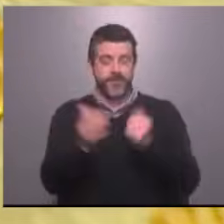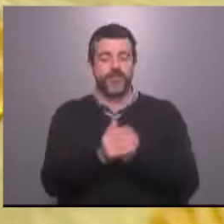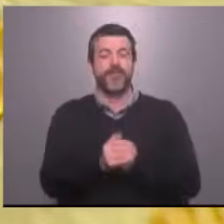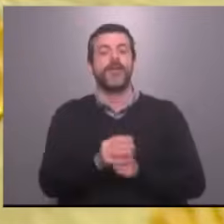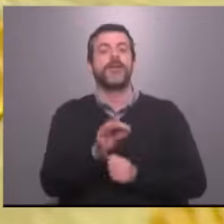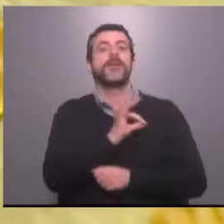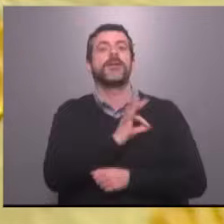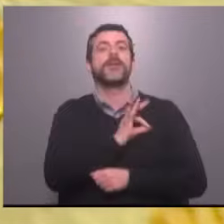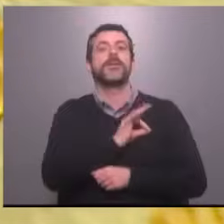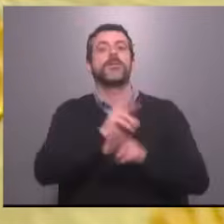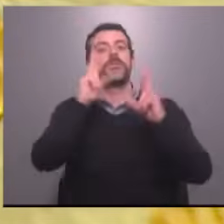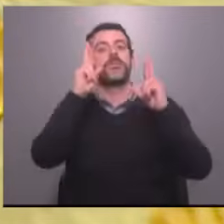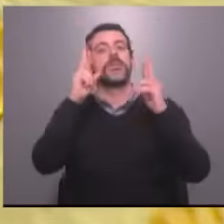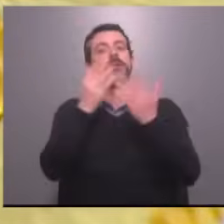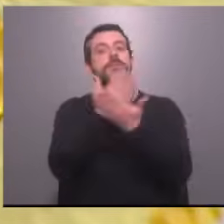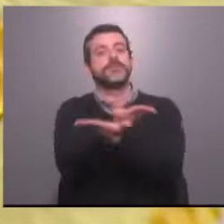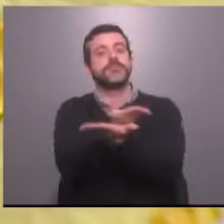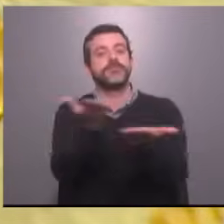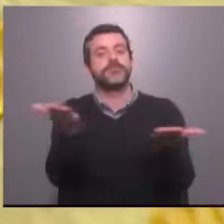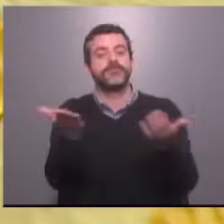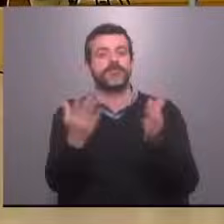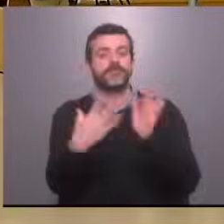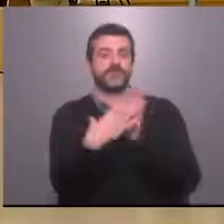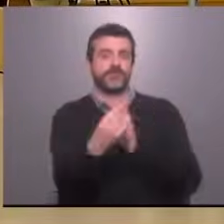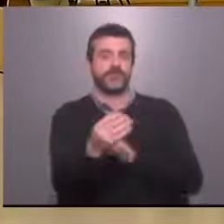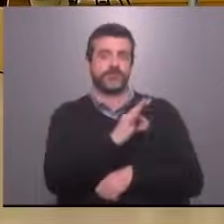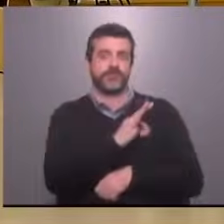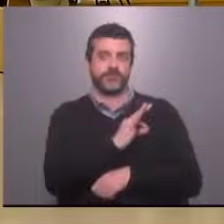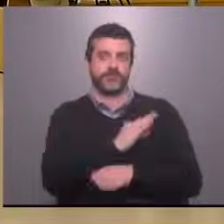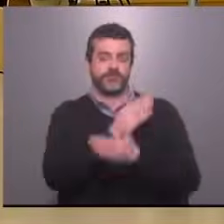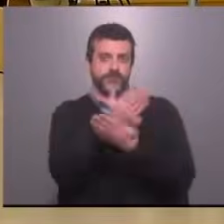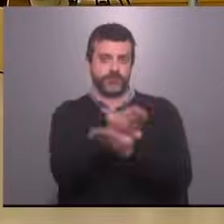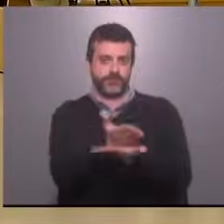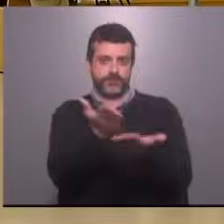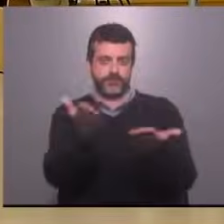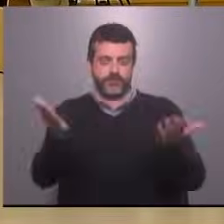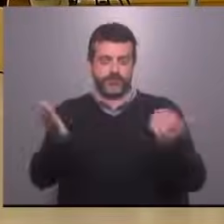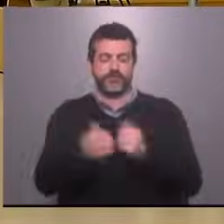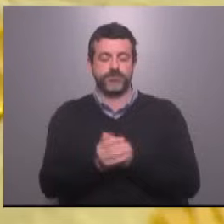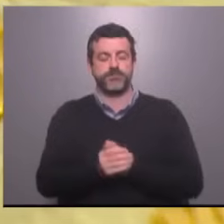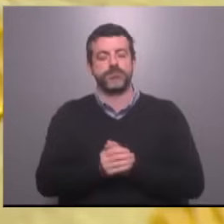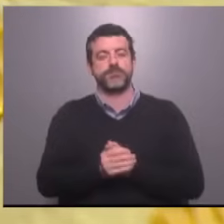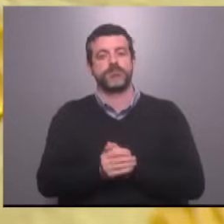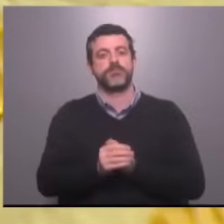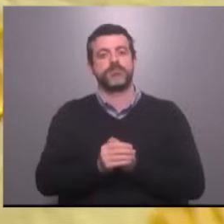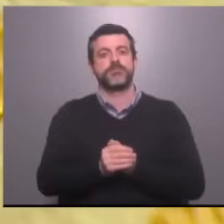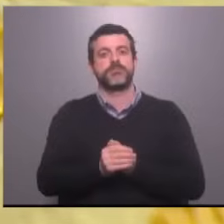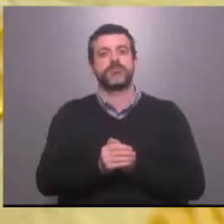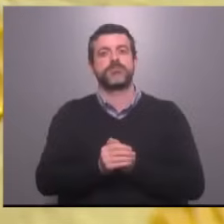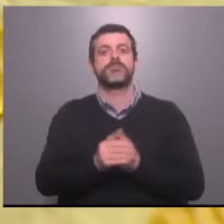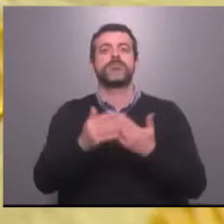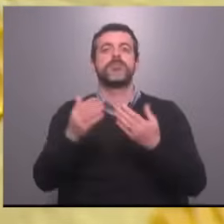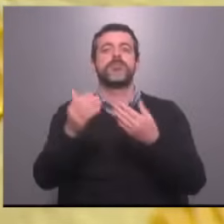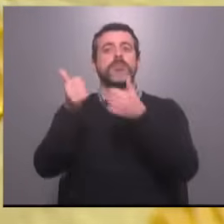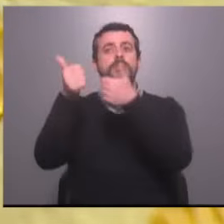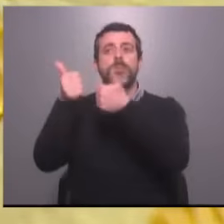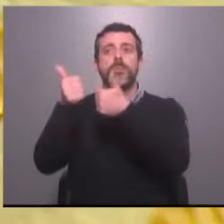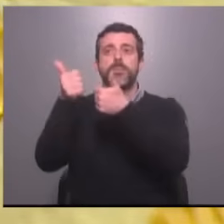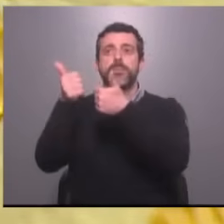que invoco sobre todos vós. O Senhor esteja convosco.